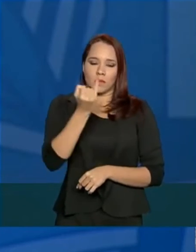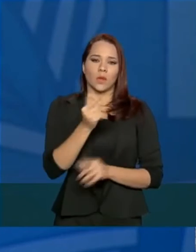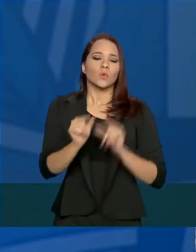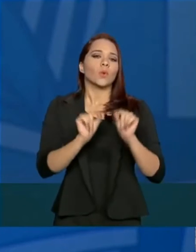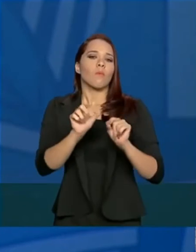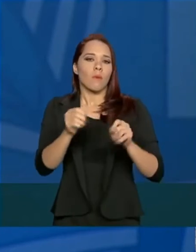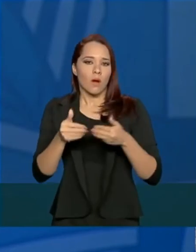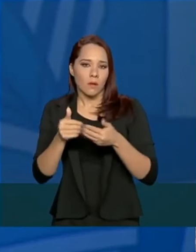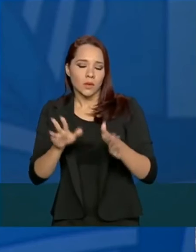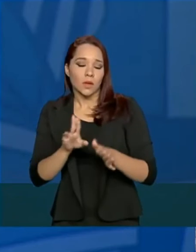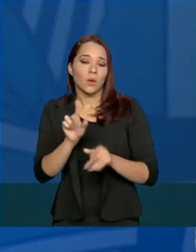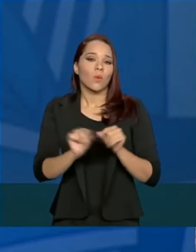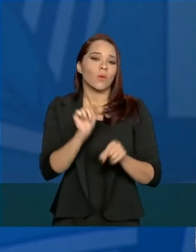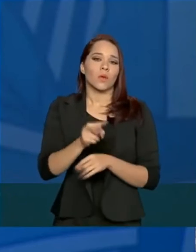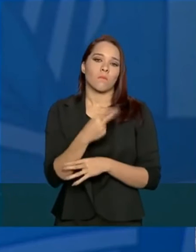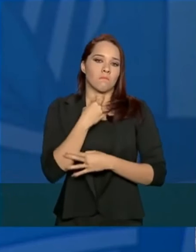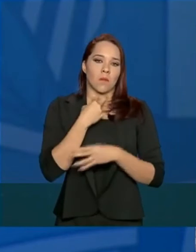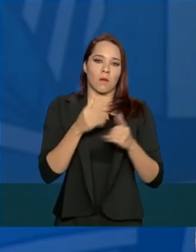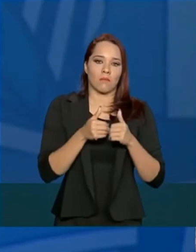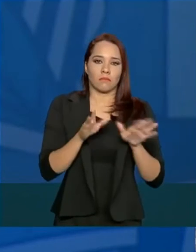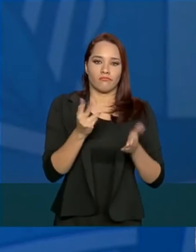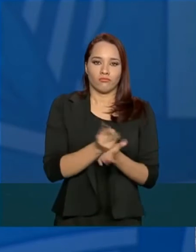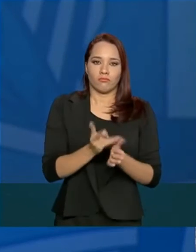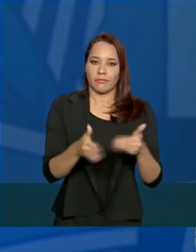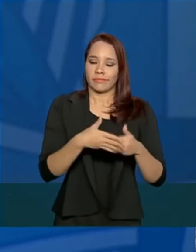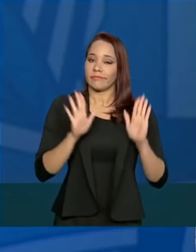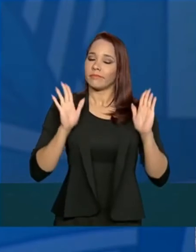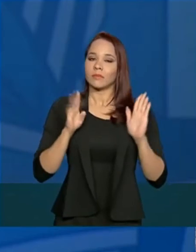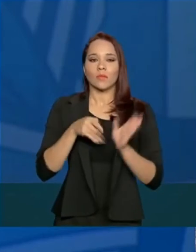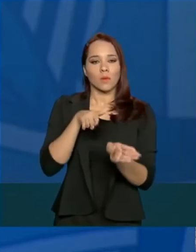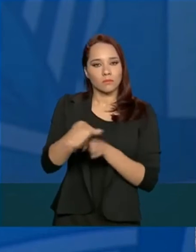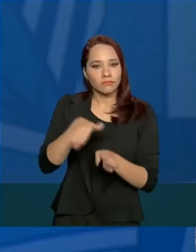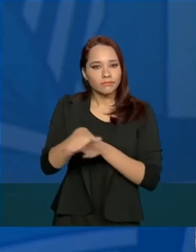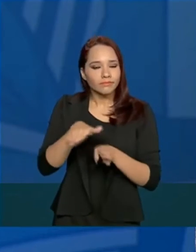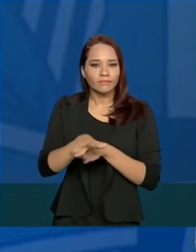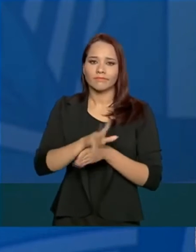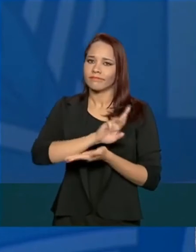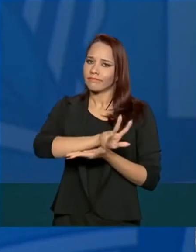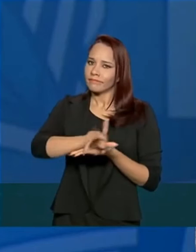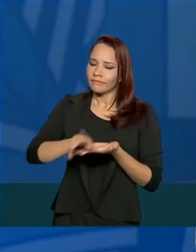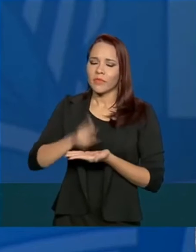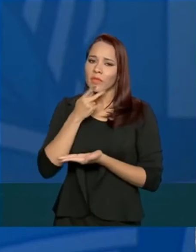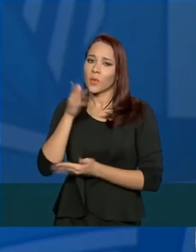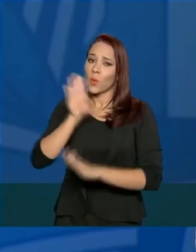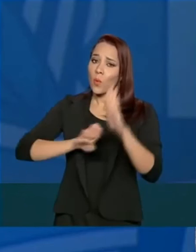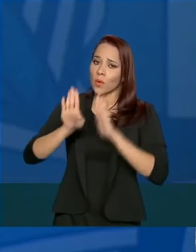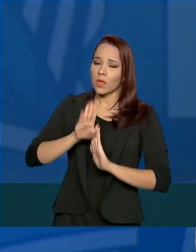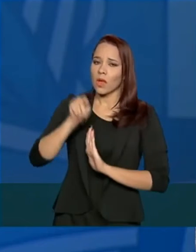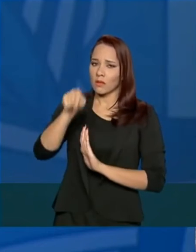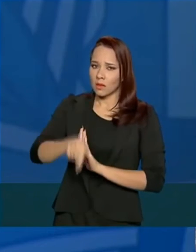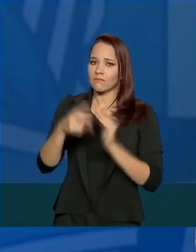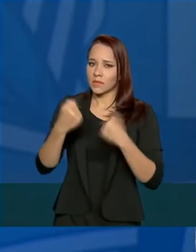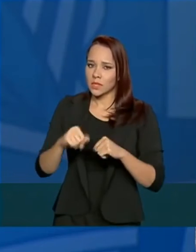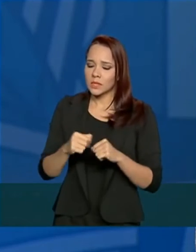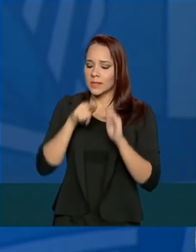abrir, do que não pode abrir. Então, como eu falei, é uma orientação bastante ampla, orientando sobre os cuidados que ele deve adotar ao